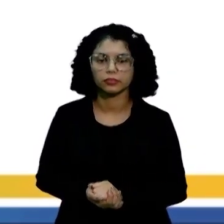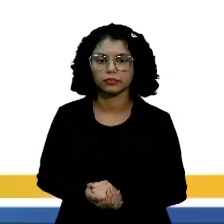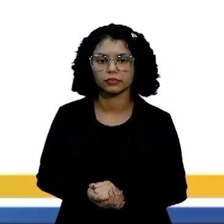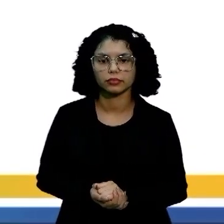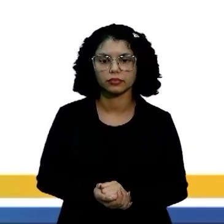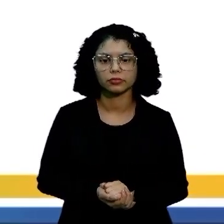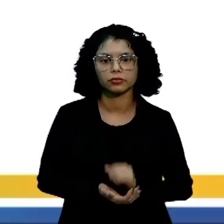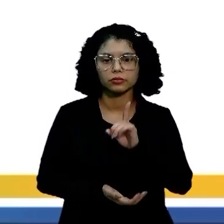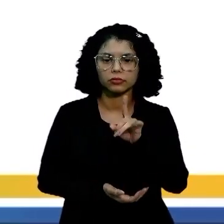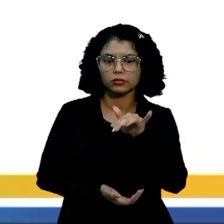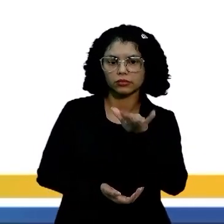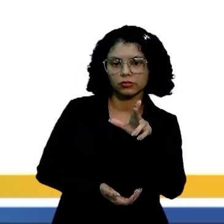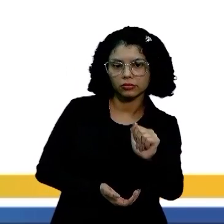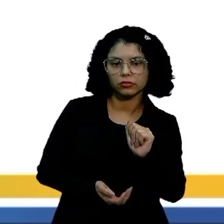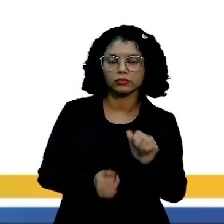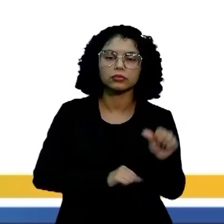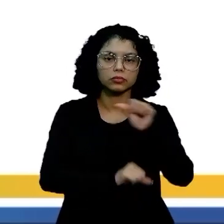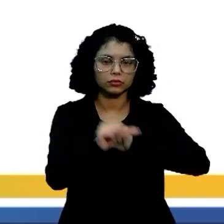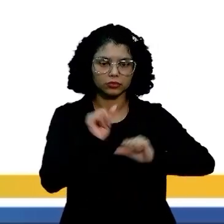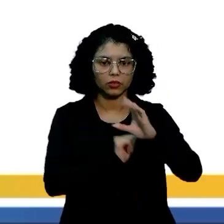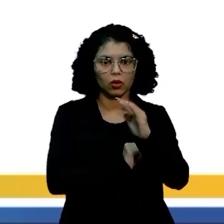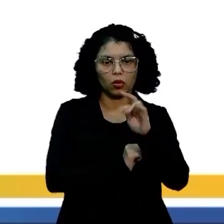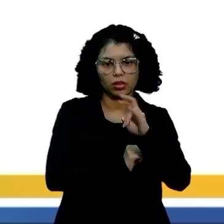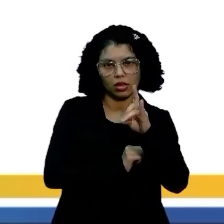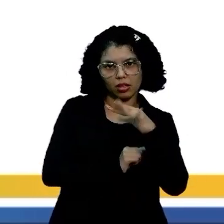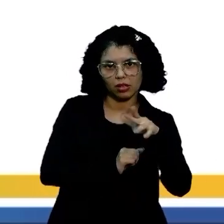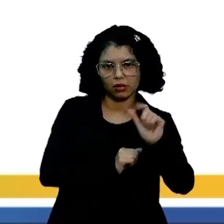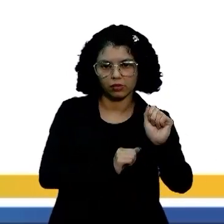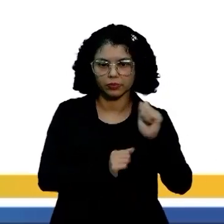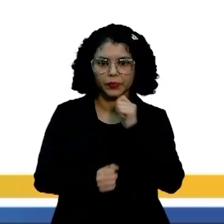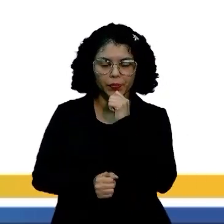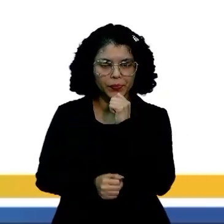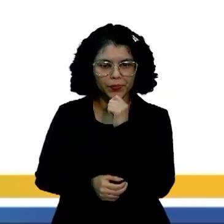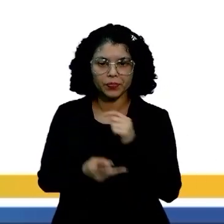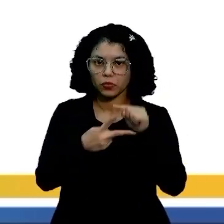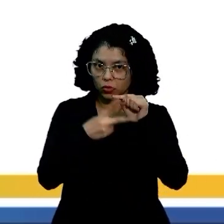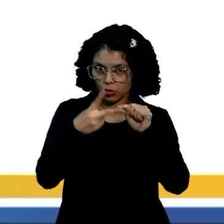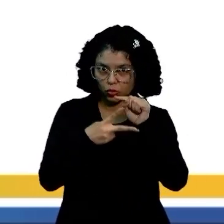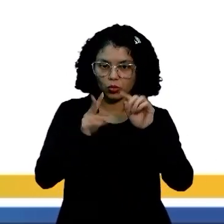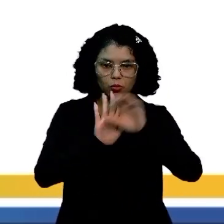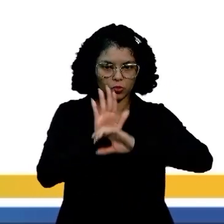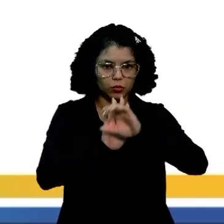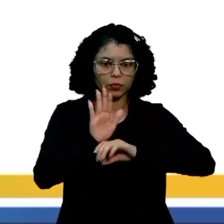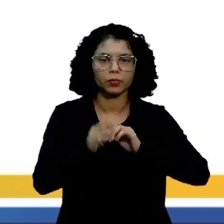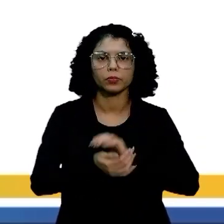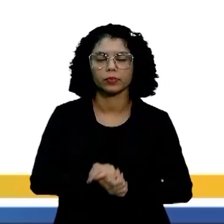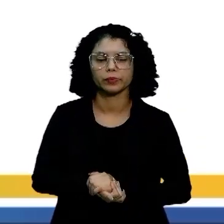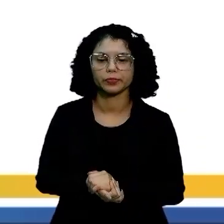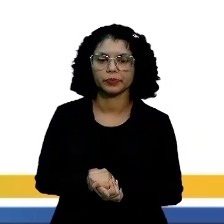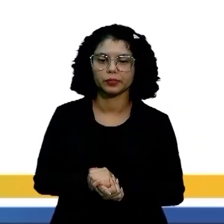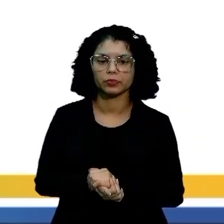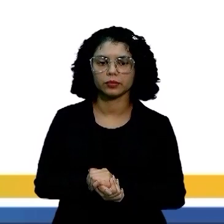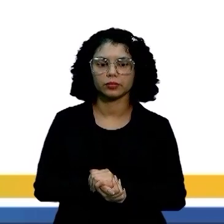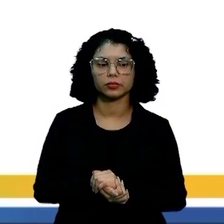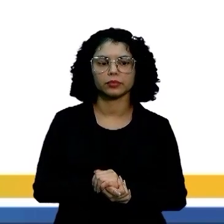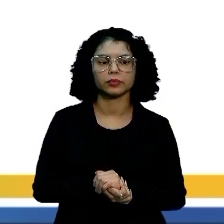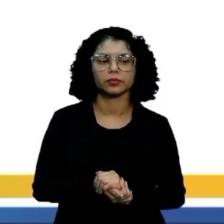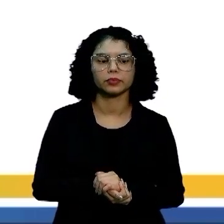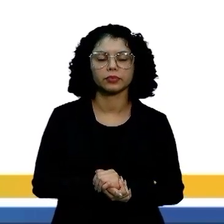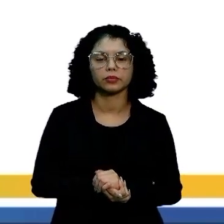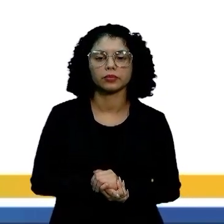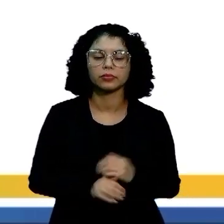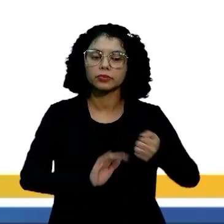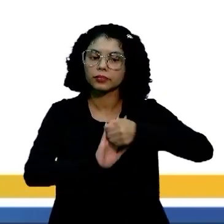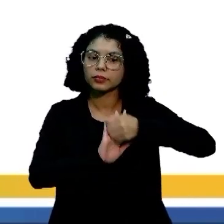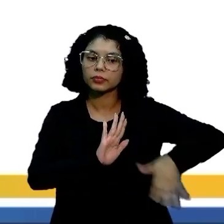desse dualismo e contradição, brinca-se muito com esses dois conceitos, tá? Aí a gente tem